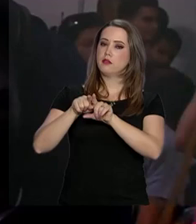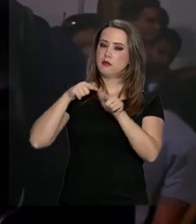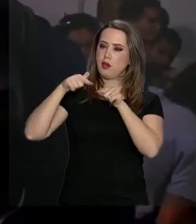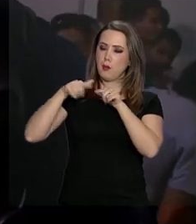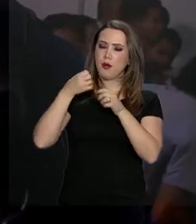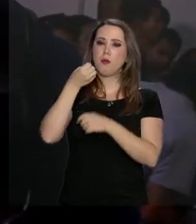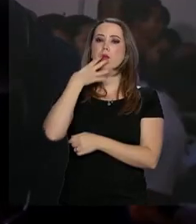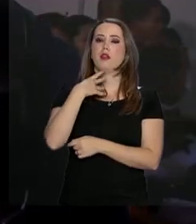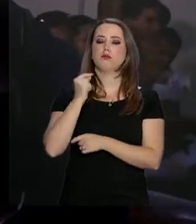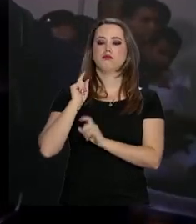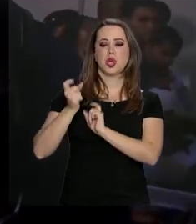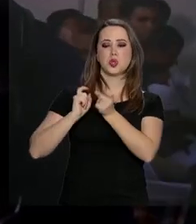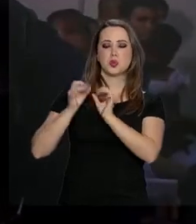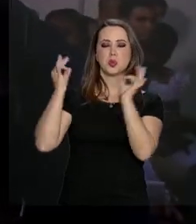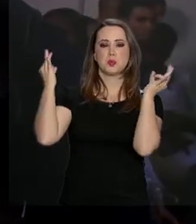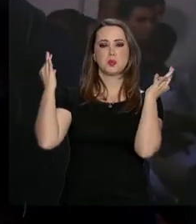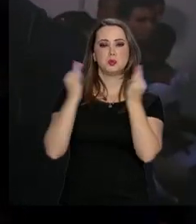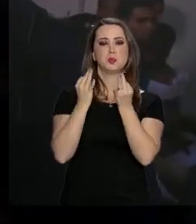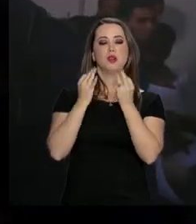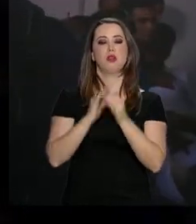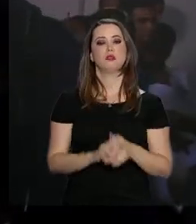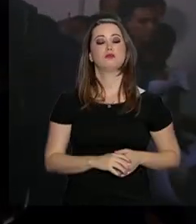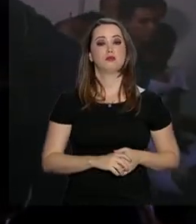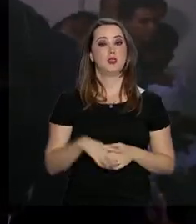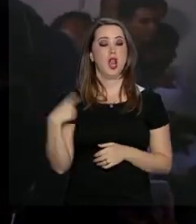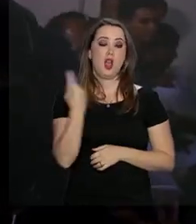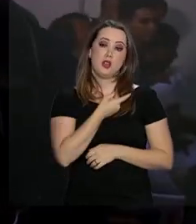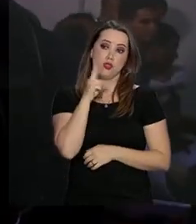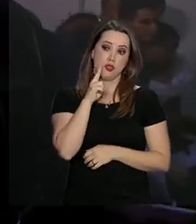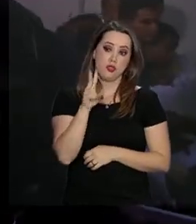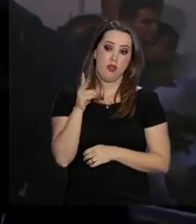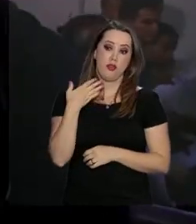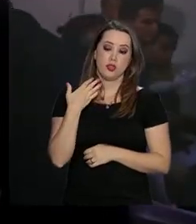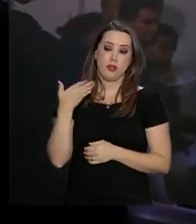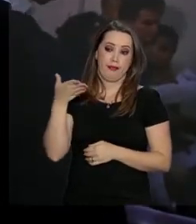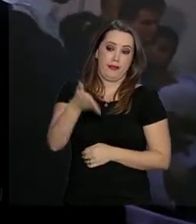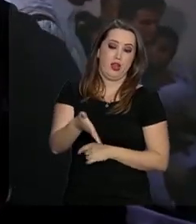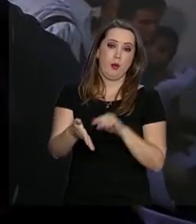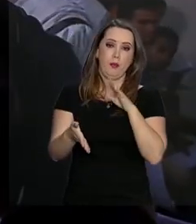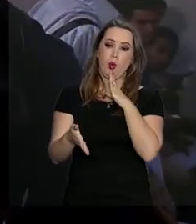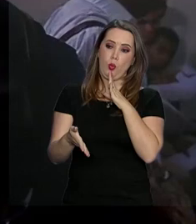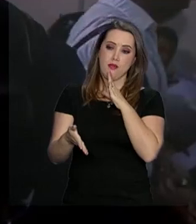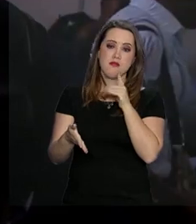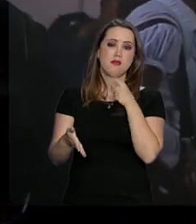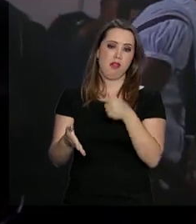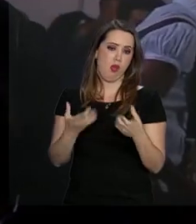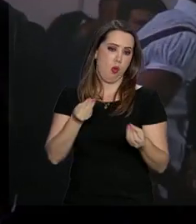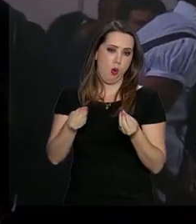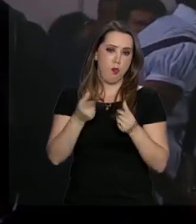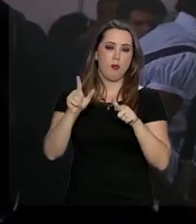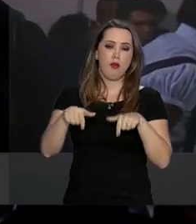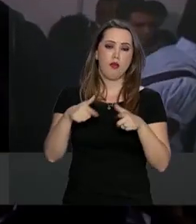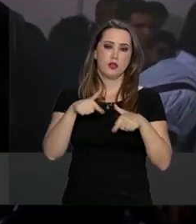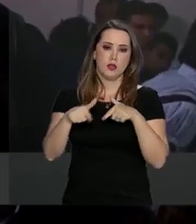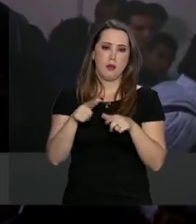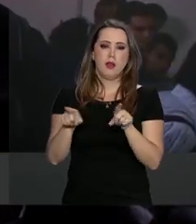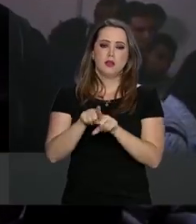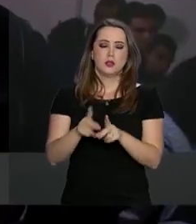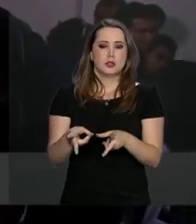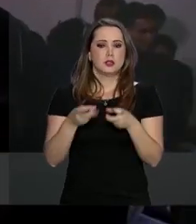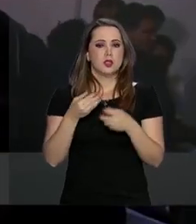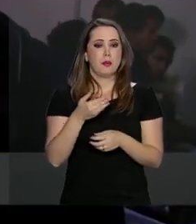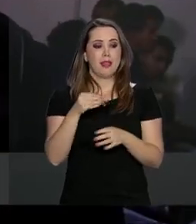aplicando, estão com uma gestão muito boa. A gente veio mais para conhecer e também para realizar um trabalho